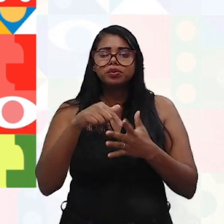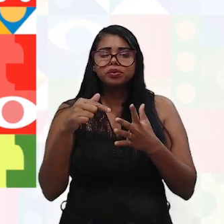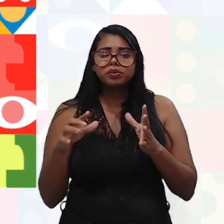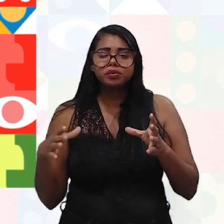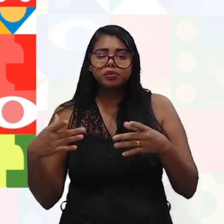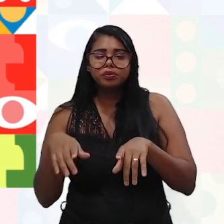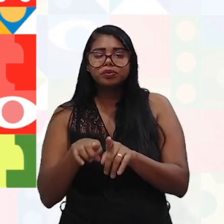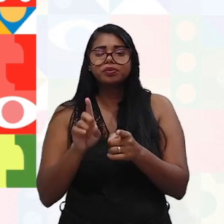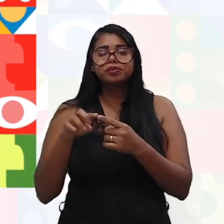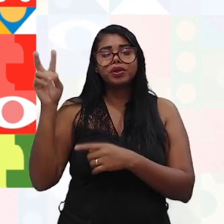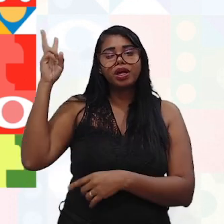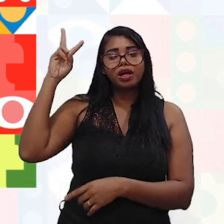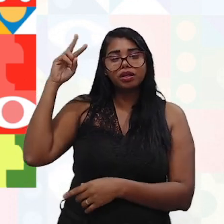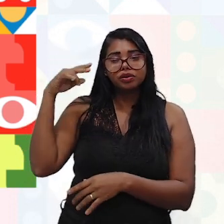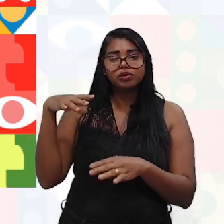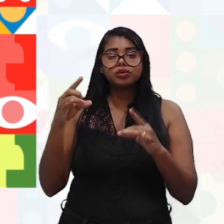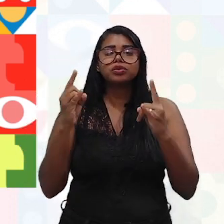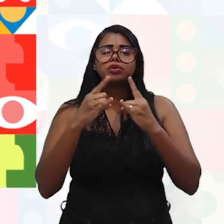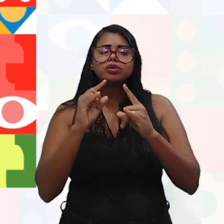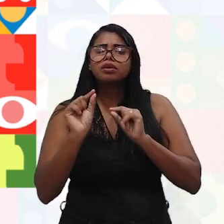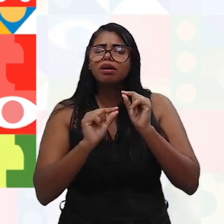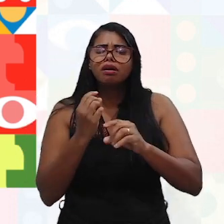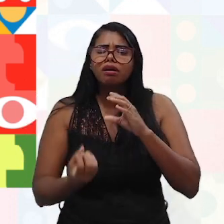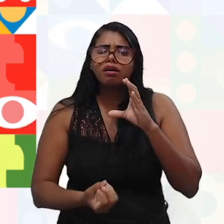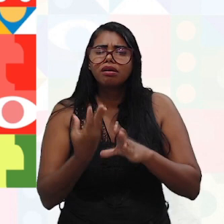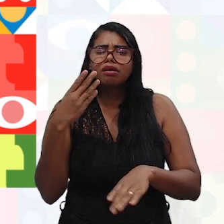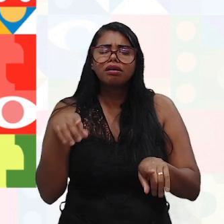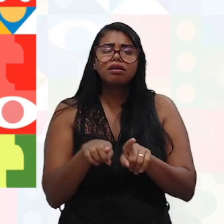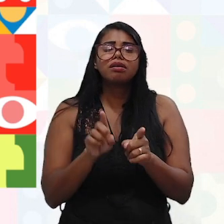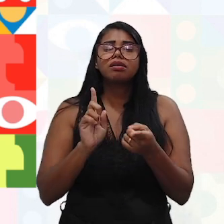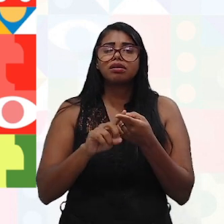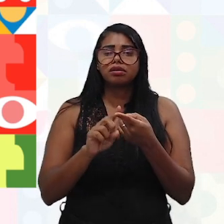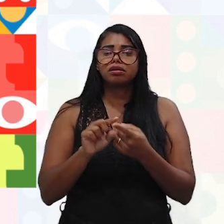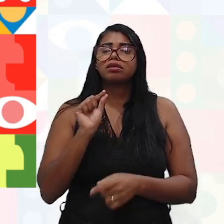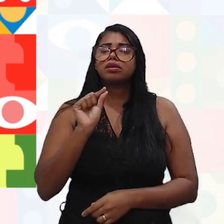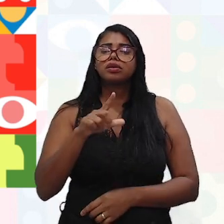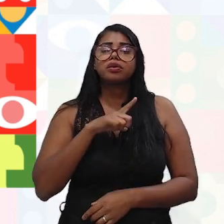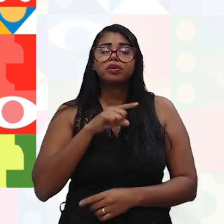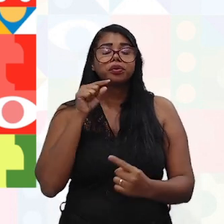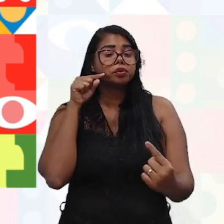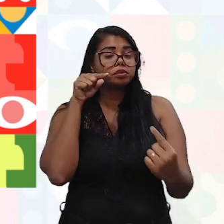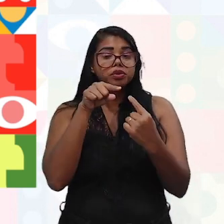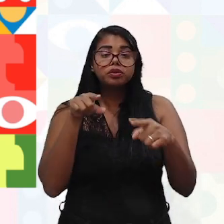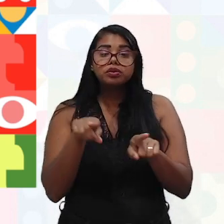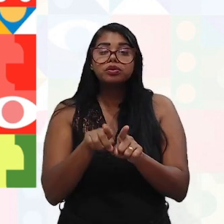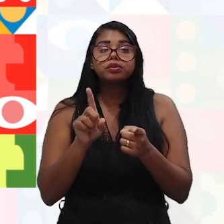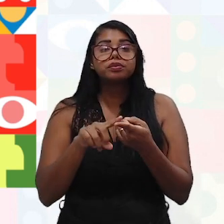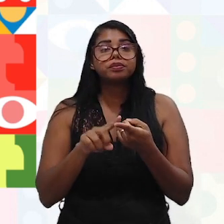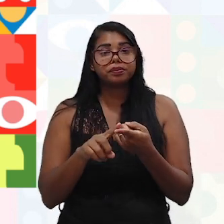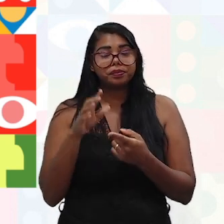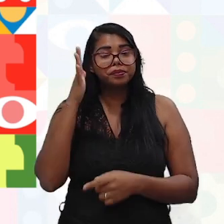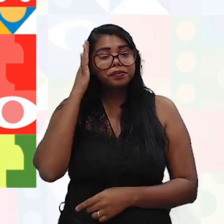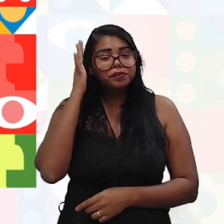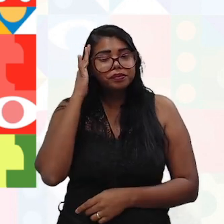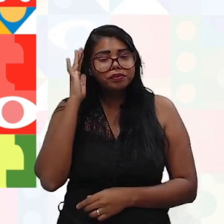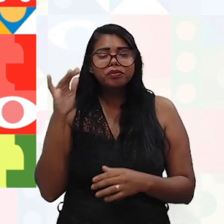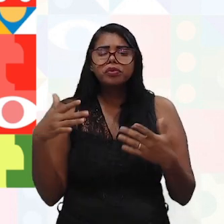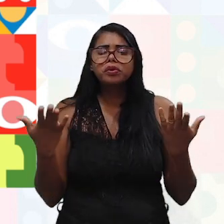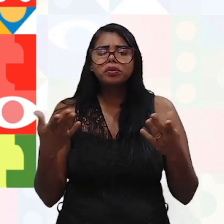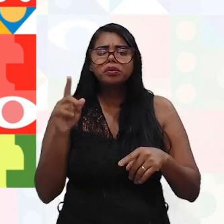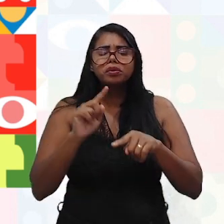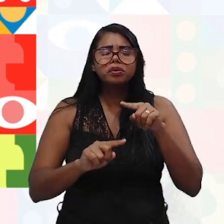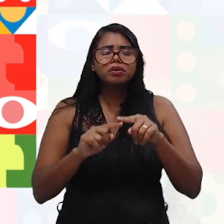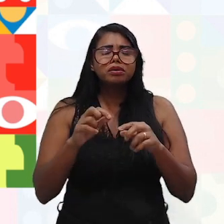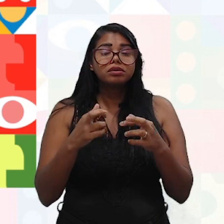unidade? A história da instituição, quem criou? O que é que aquela instituição tem como objetivo? Entendeu? Quais são os materiais que